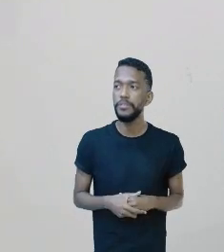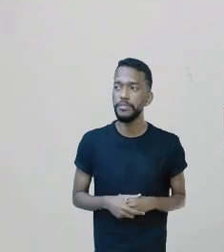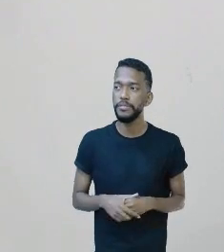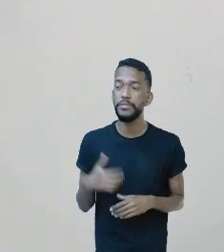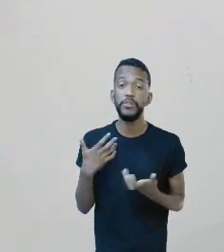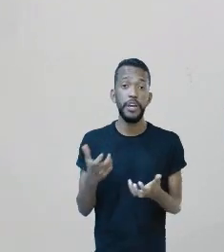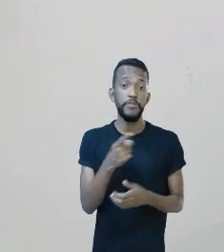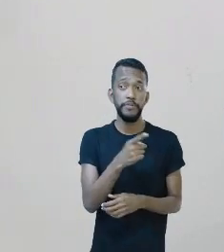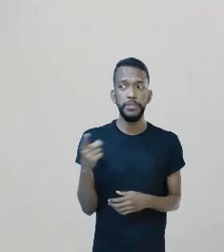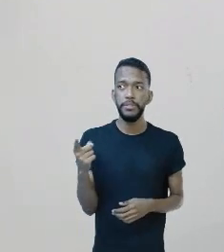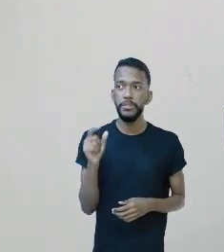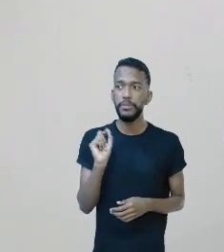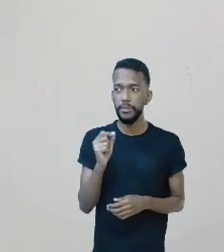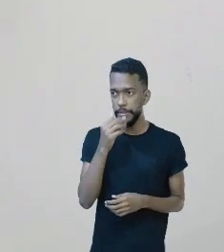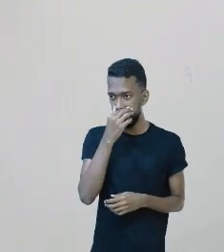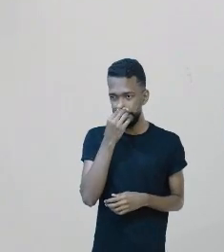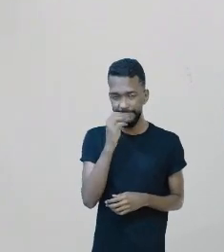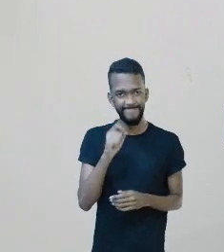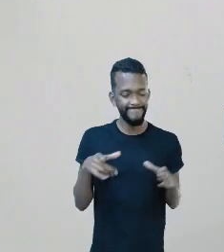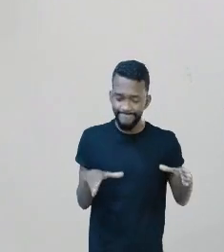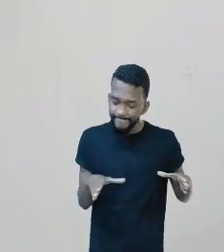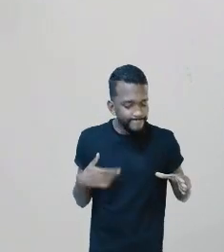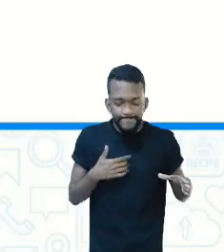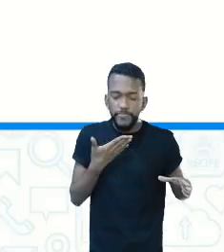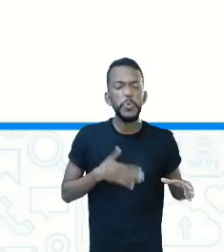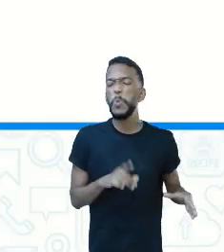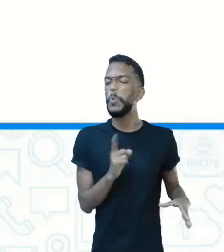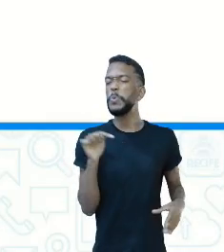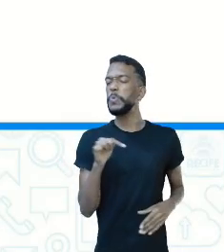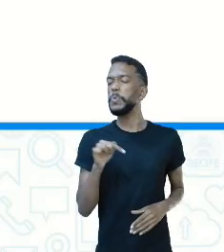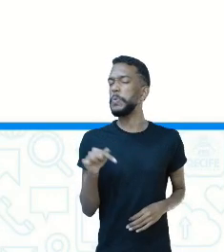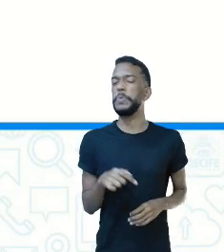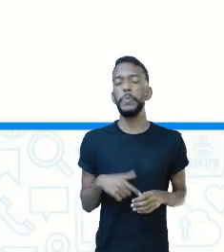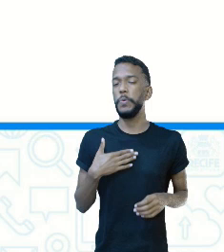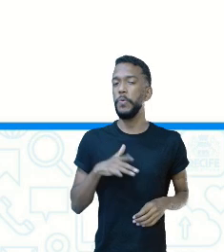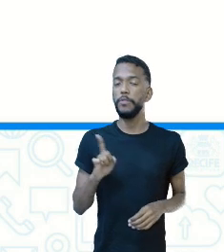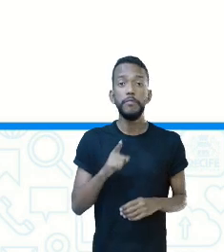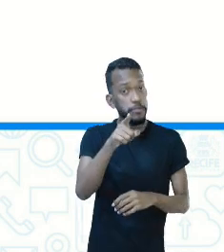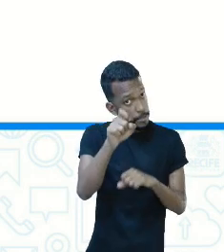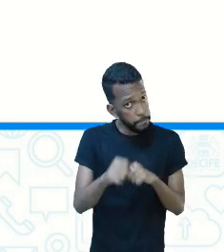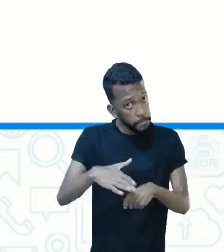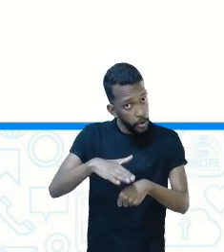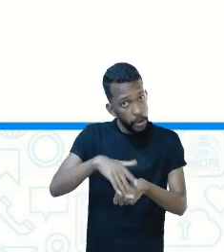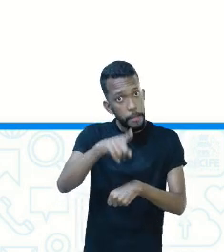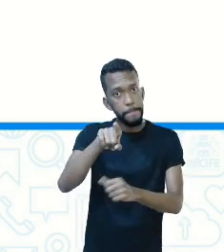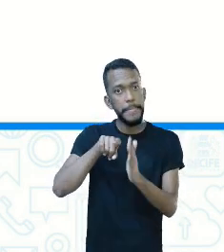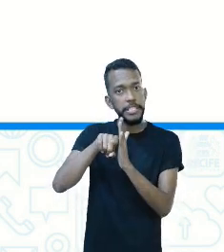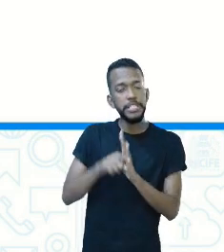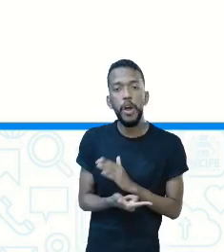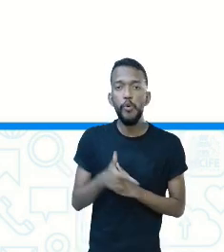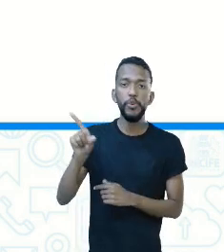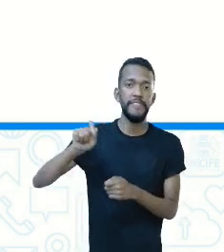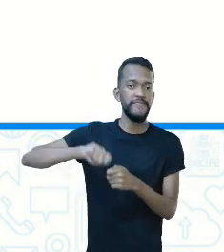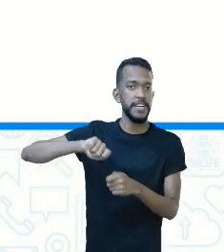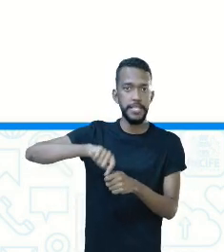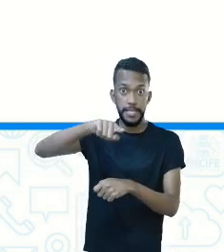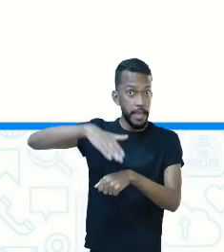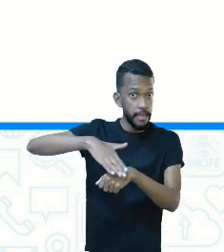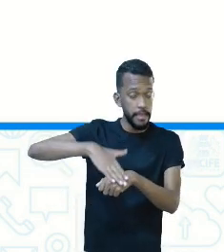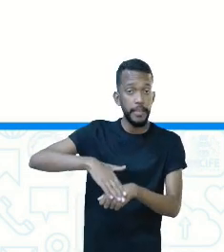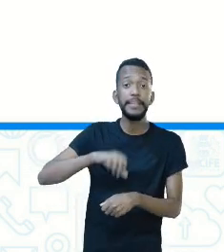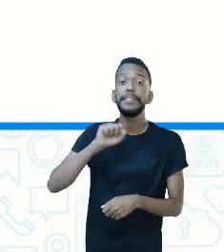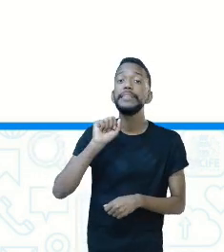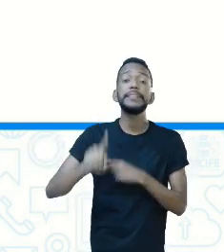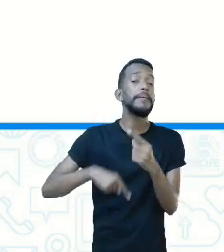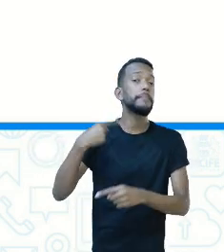Eu quero que você, se você não gostou dessa receita, você vai pesquisar outra e fazer.